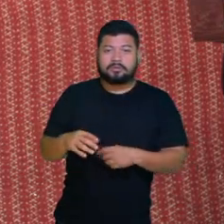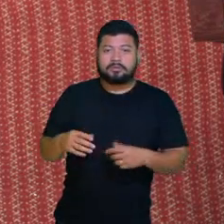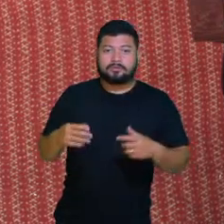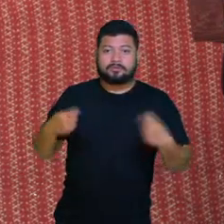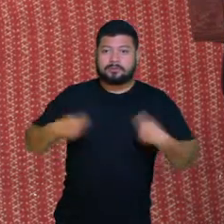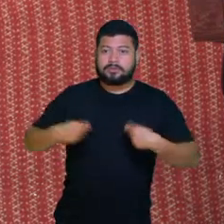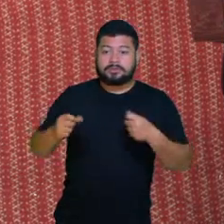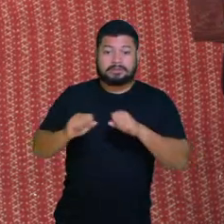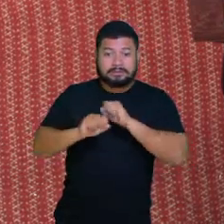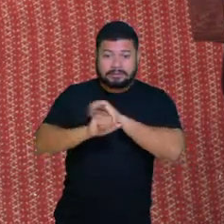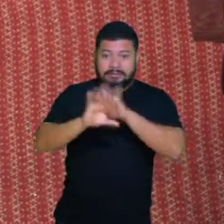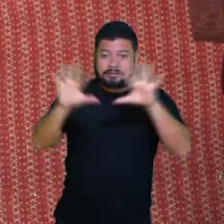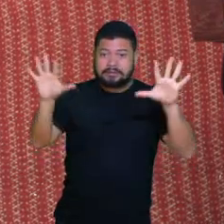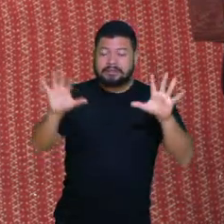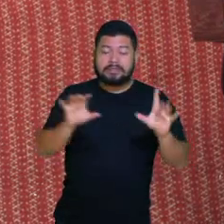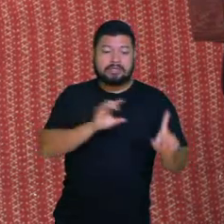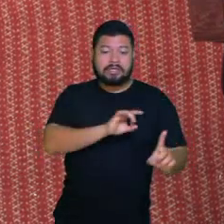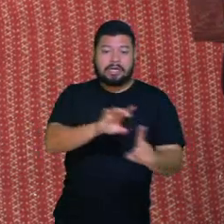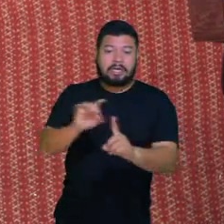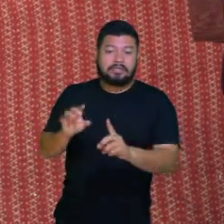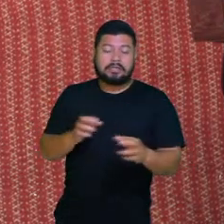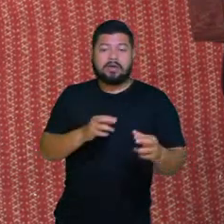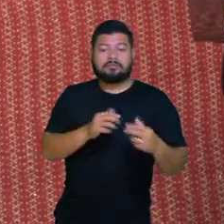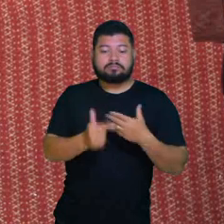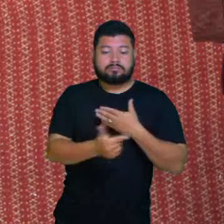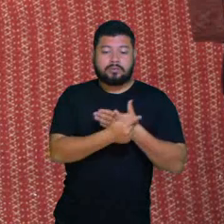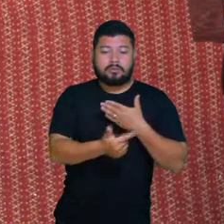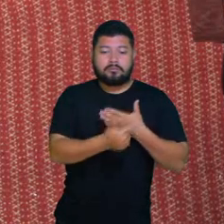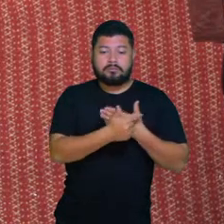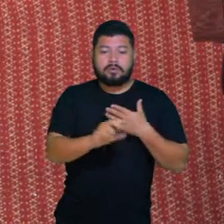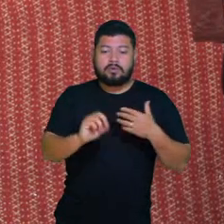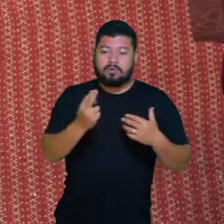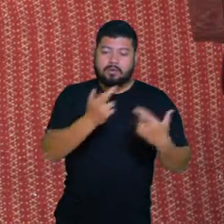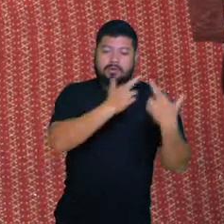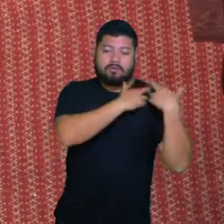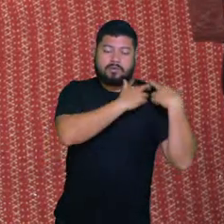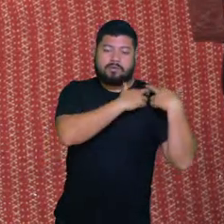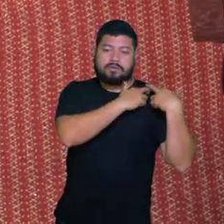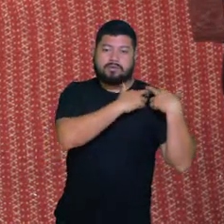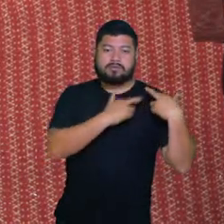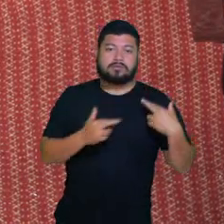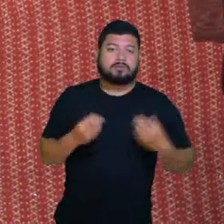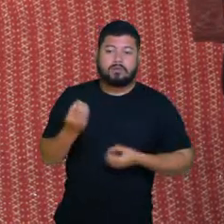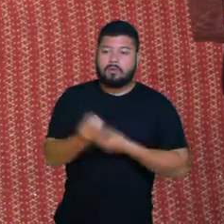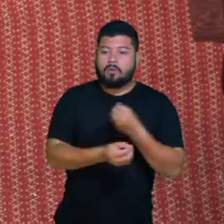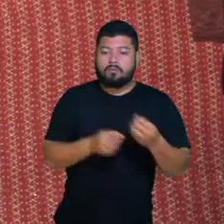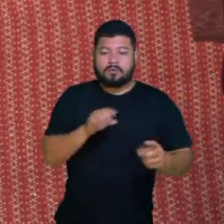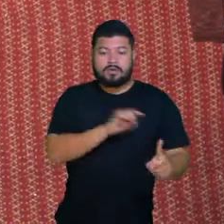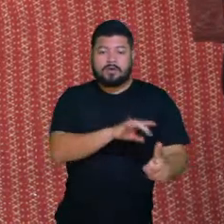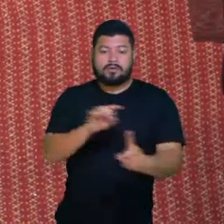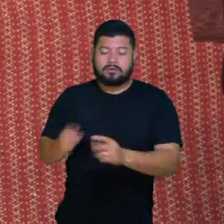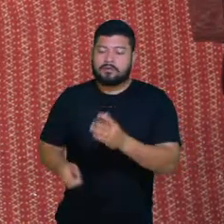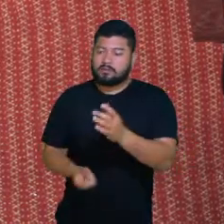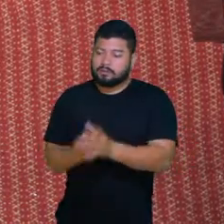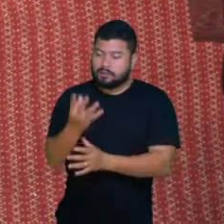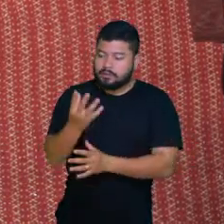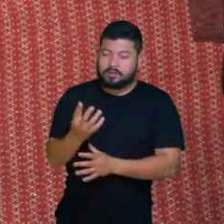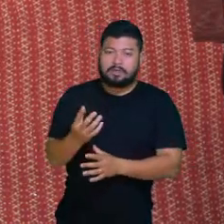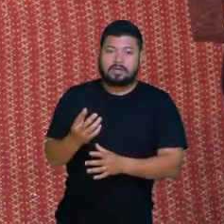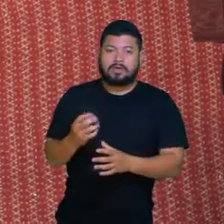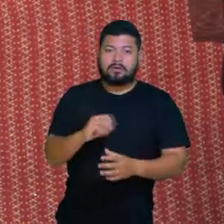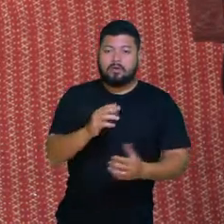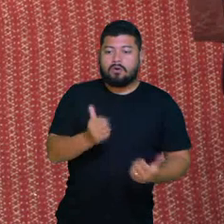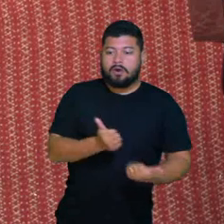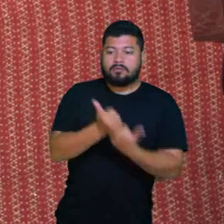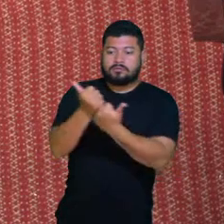mais claro o que cabe a quem e de que forma cada um vai construir esse papel de que forma cada um vai contribuir acho que a